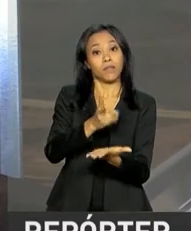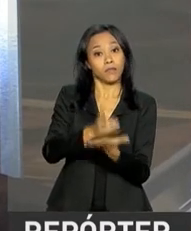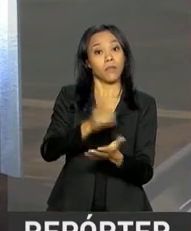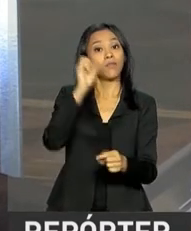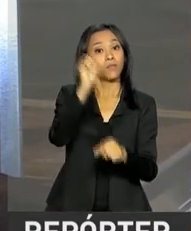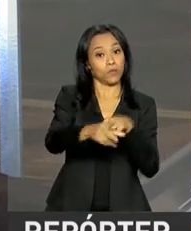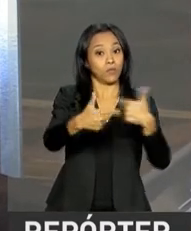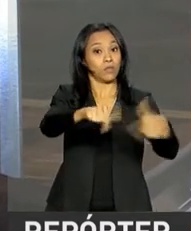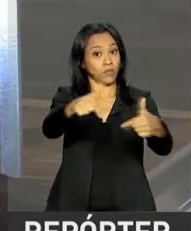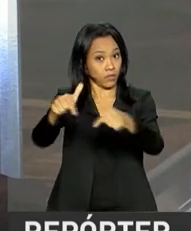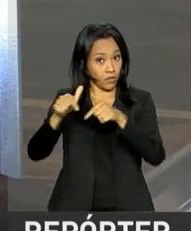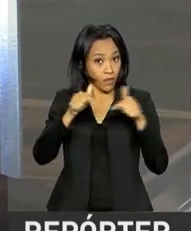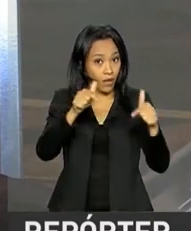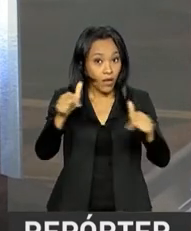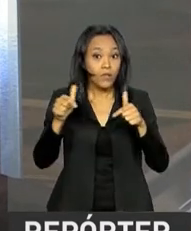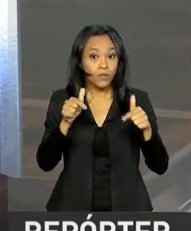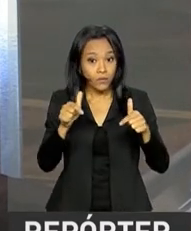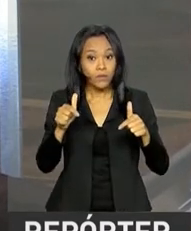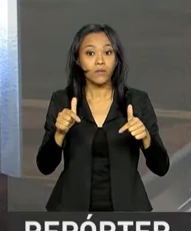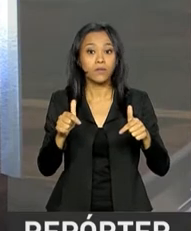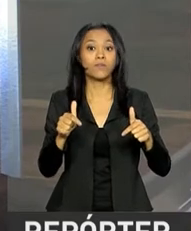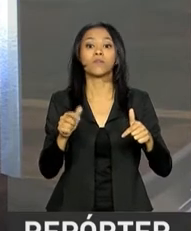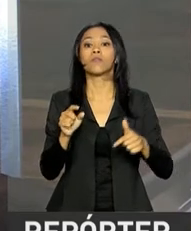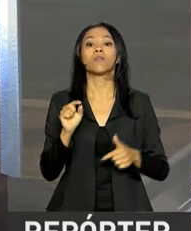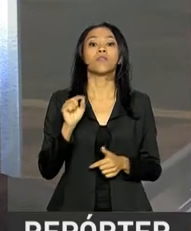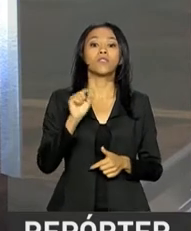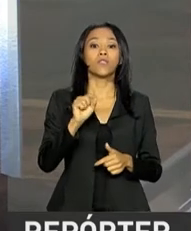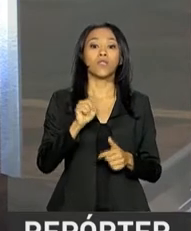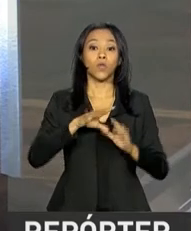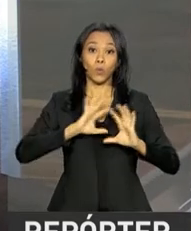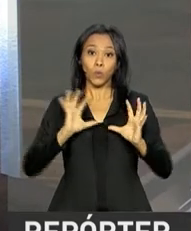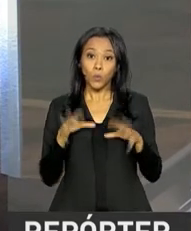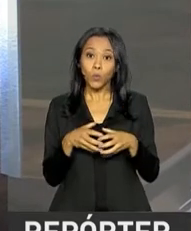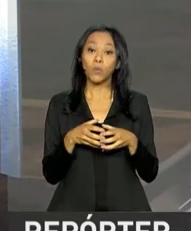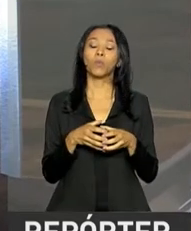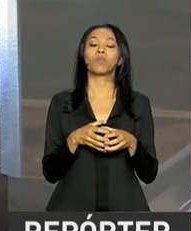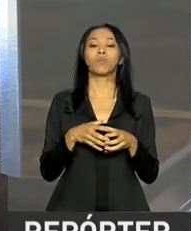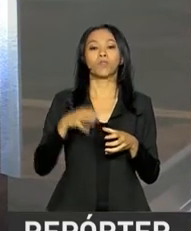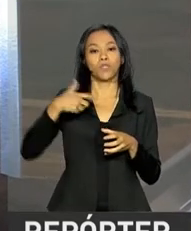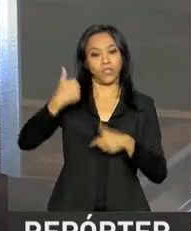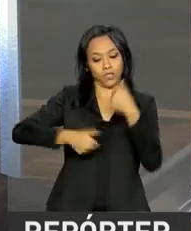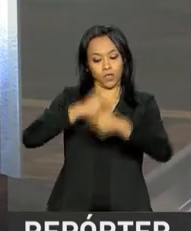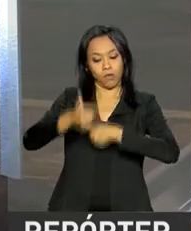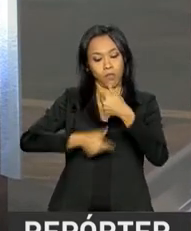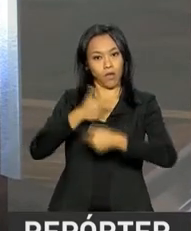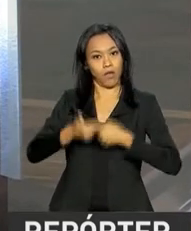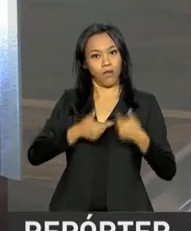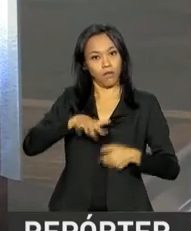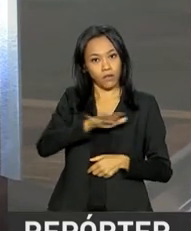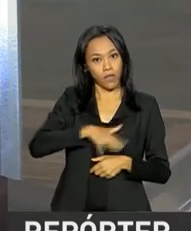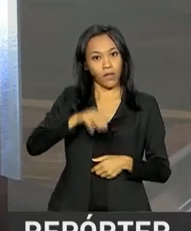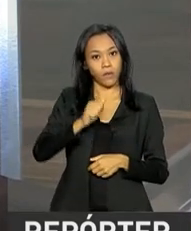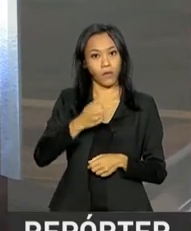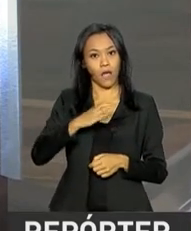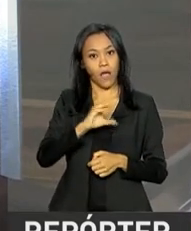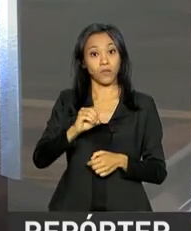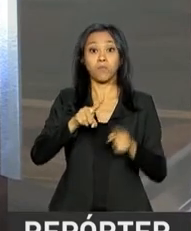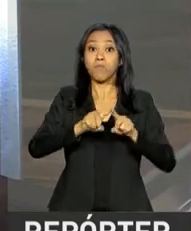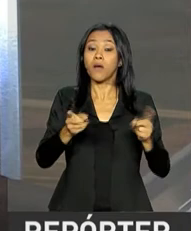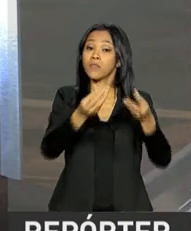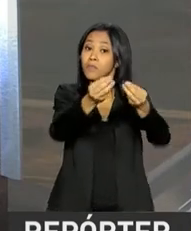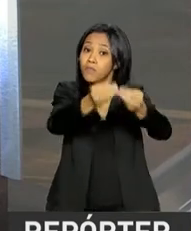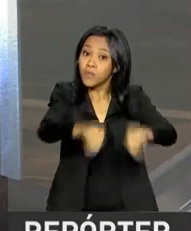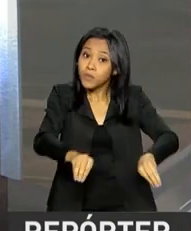empregos, aparentemente, de o grupo de trabalhadores das empresas que produzem aço. Mas prejudica e